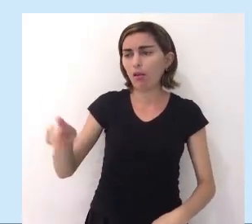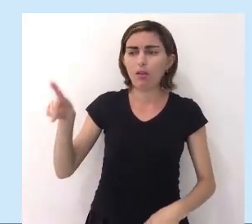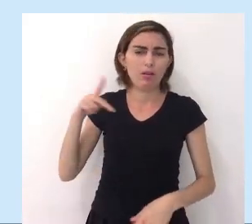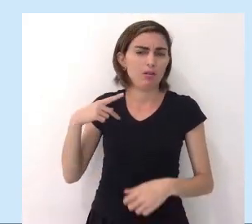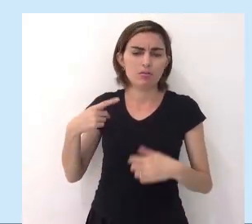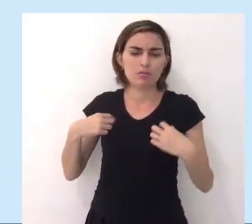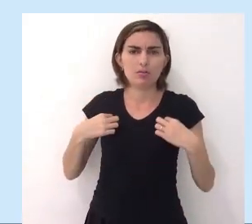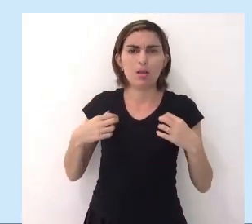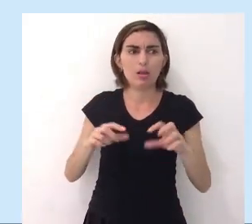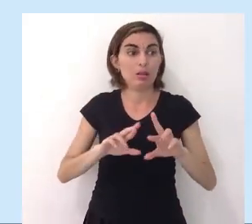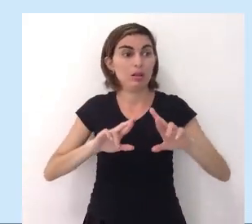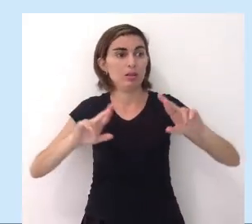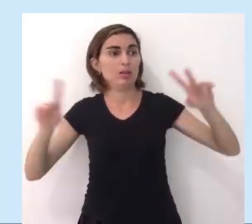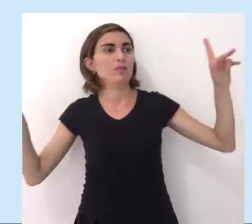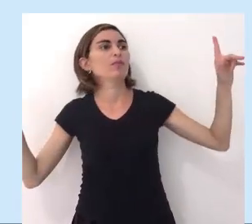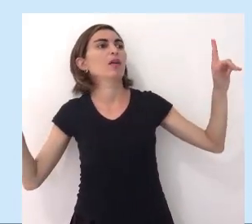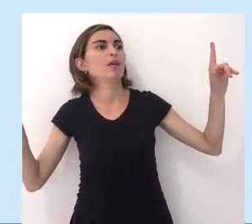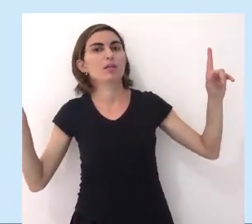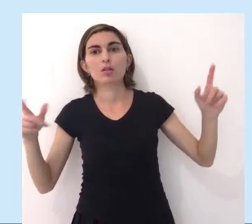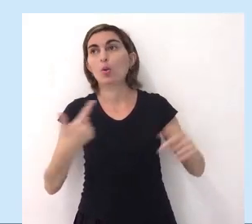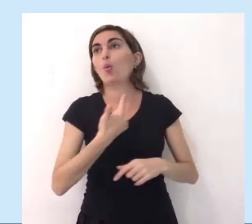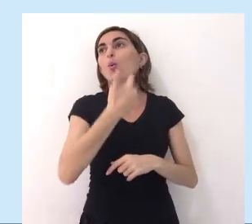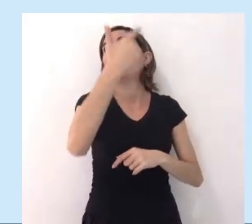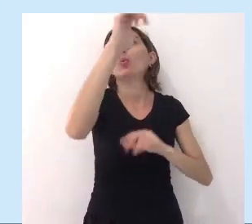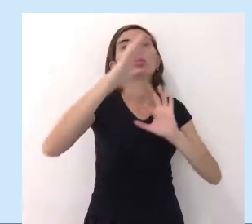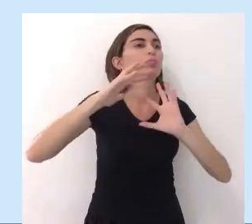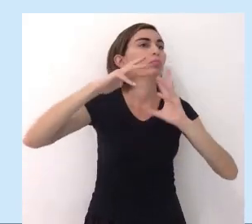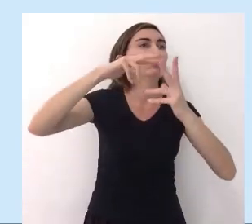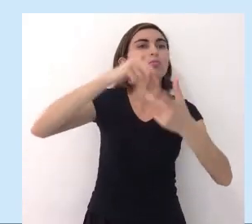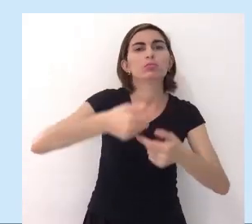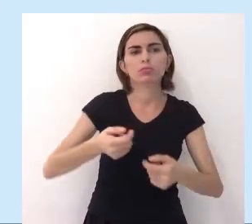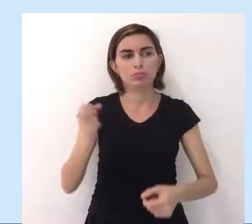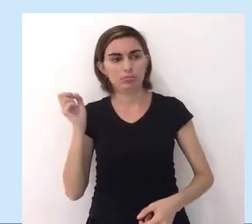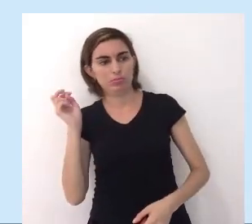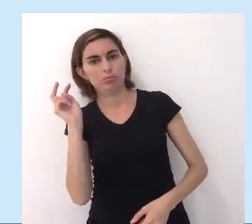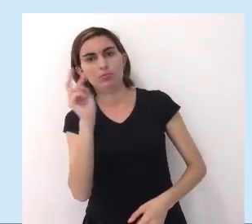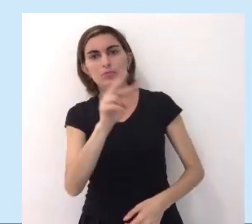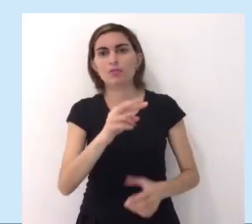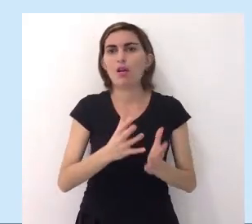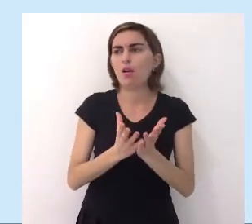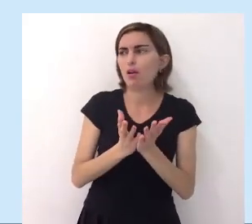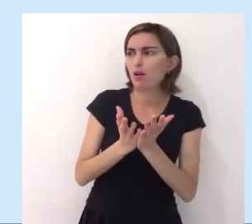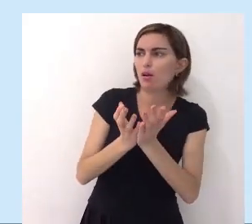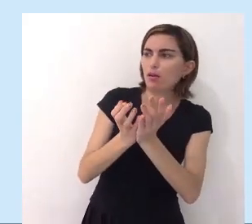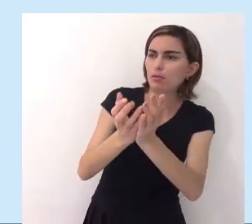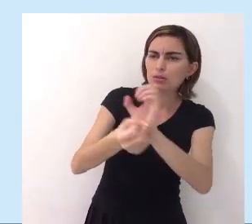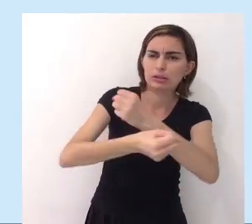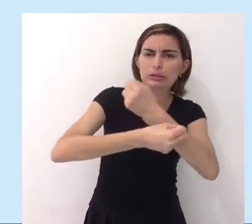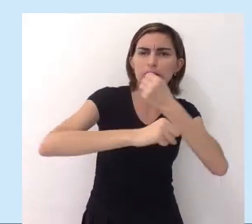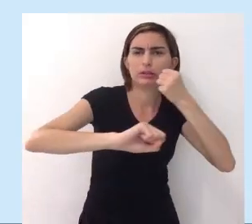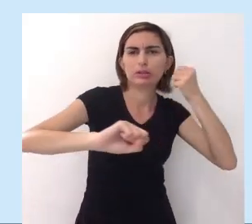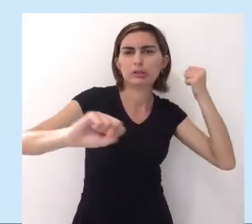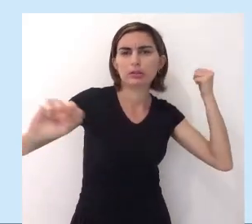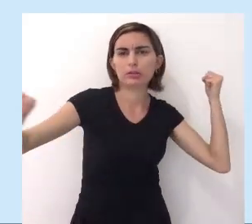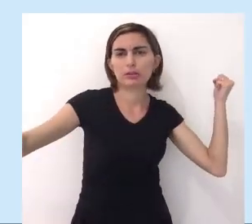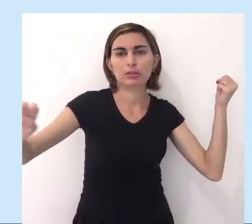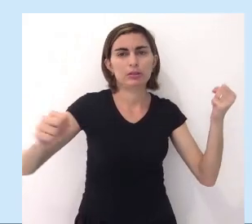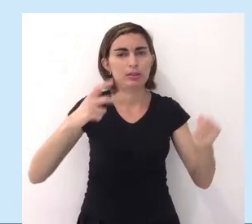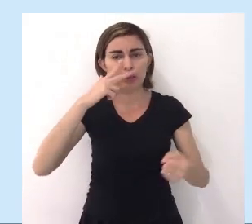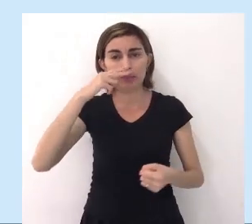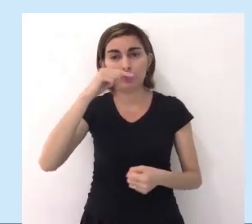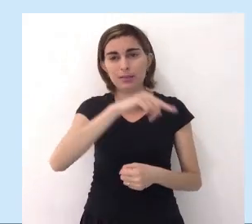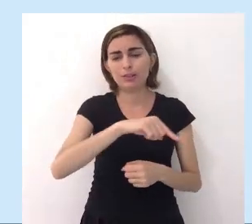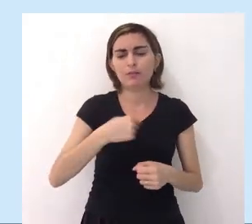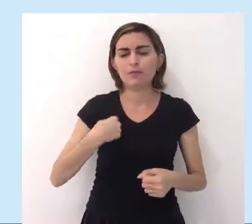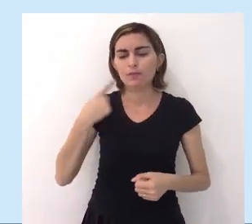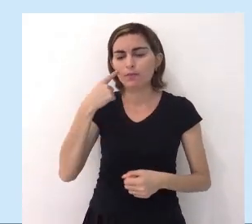como se fossem alienígenas, né? Pessoas que vinham de outro mundo, né? Quando viam as embarcações, né? As naves, né? Que depois a gente